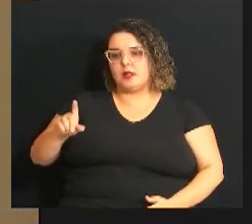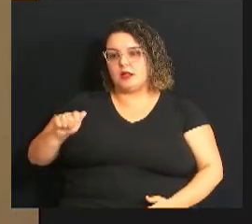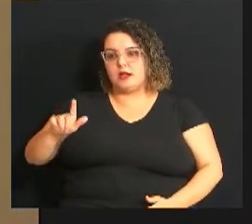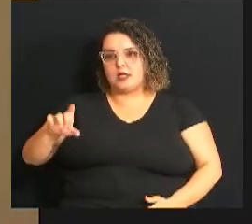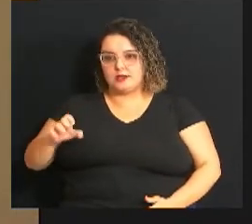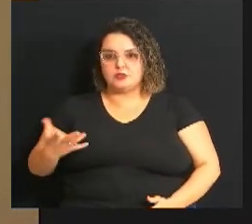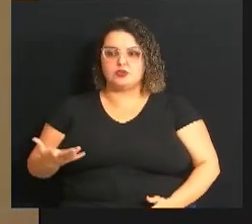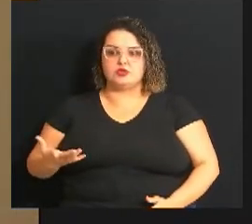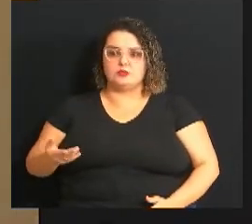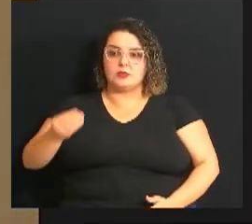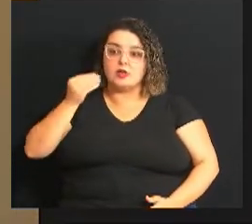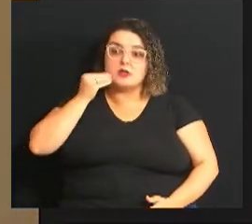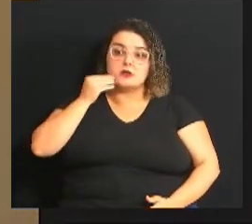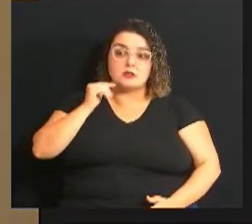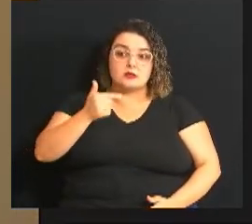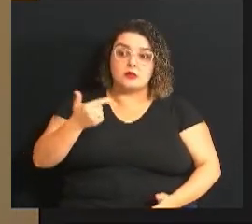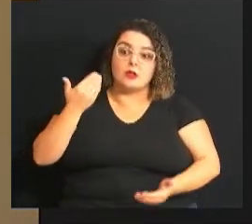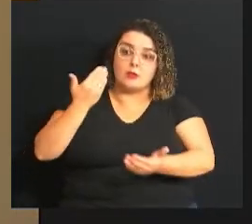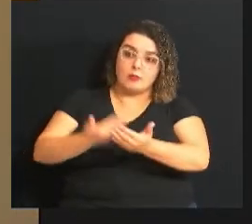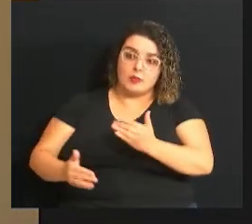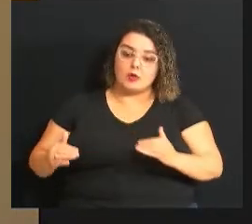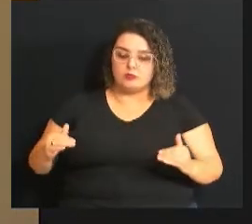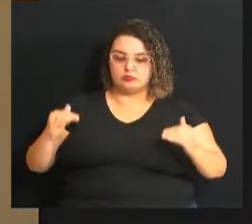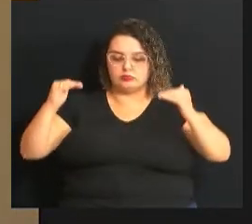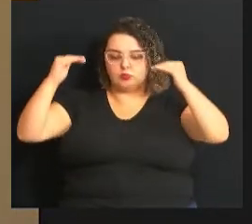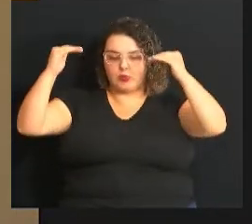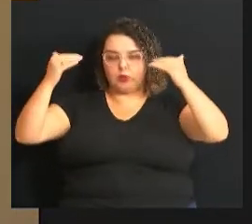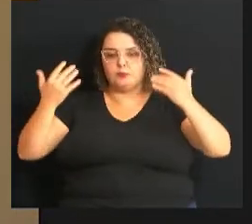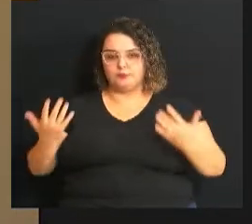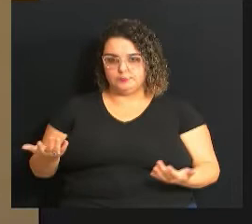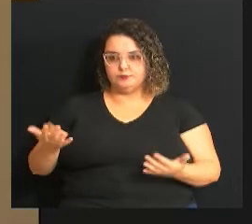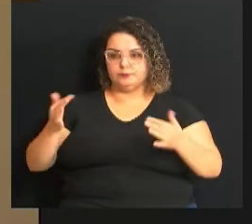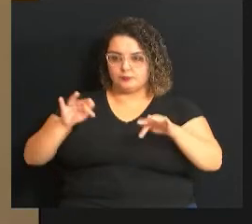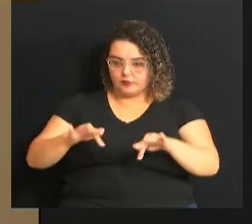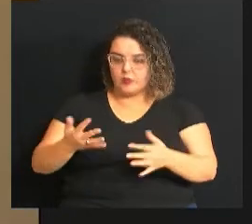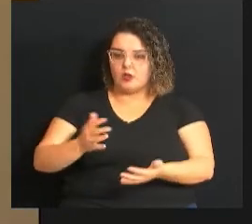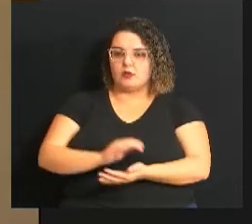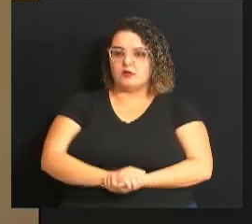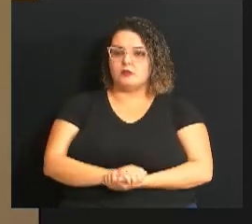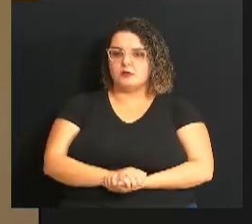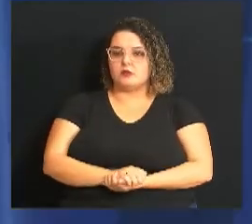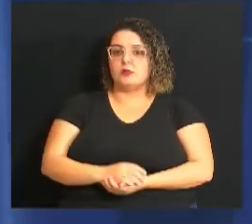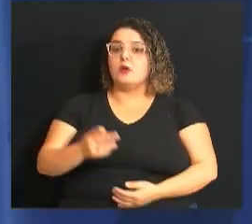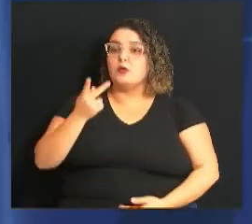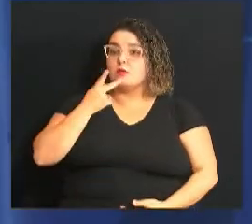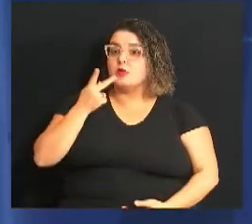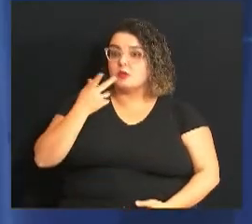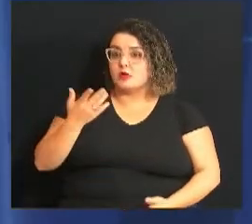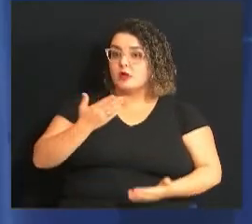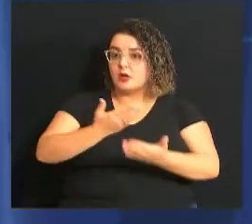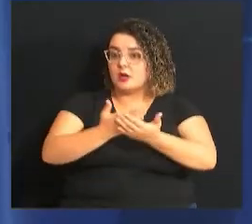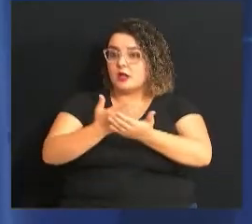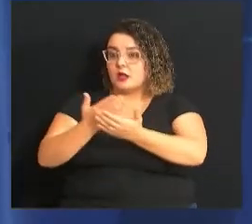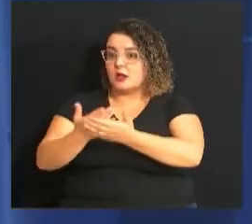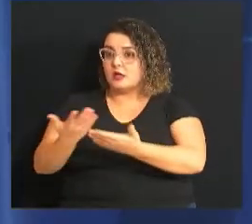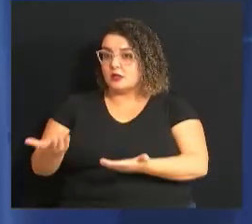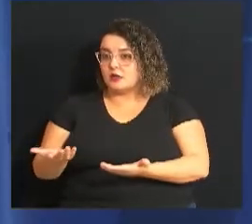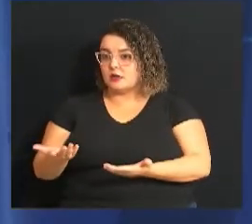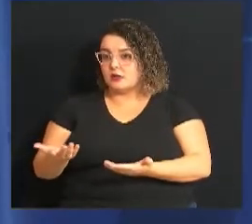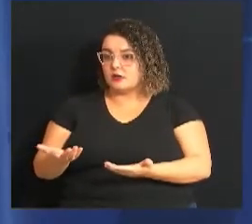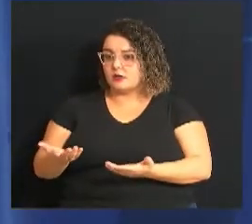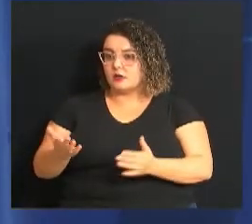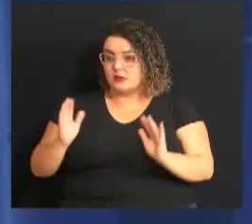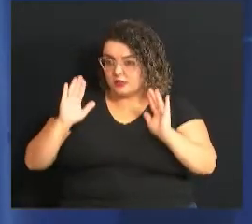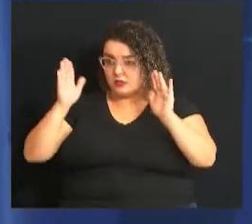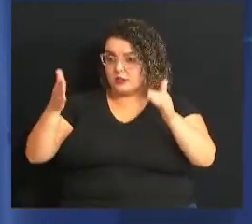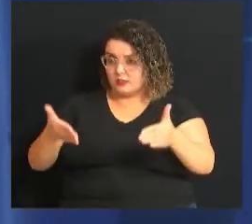tentar não ter essa perda de altura final. E como eu falei, esse estudo é bem